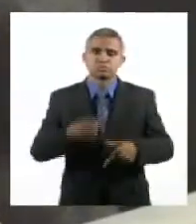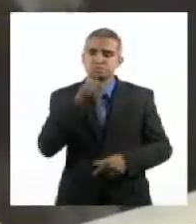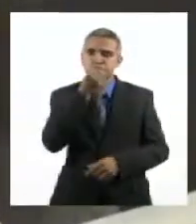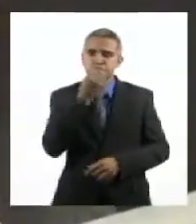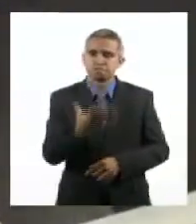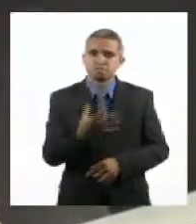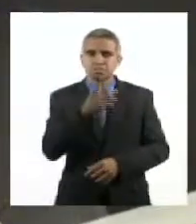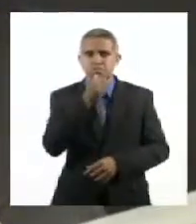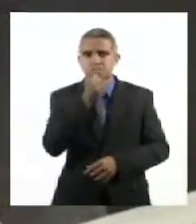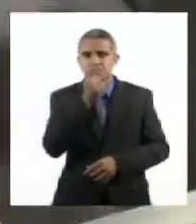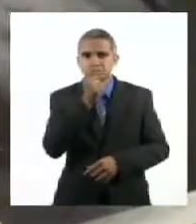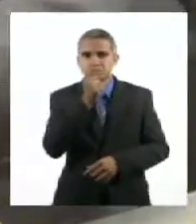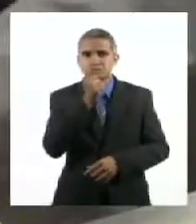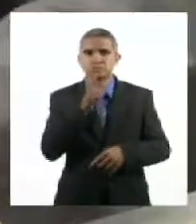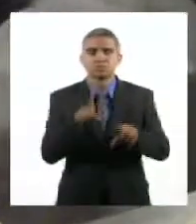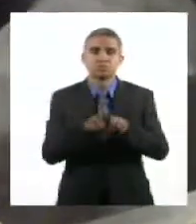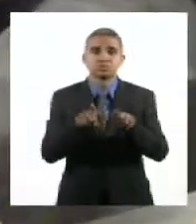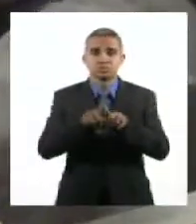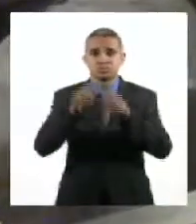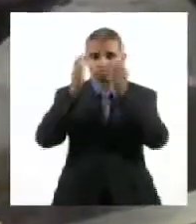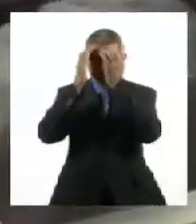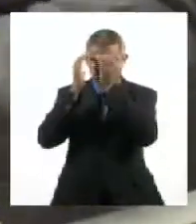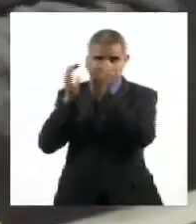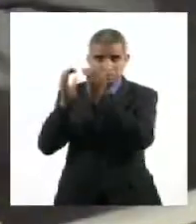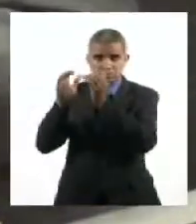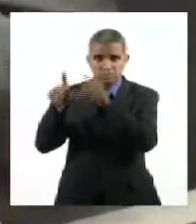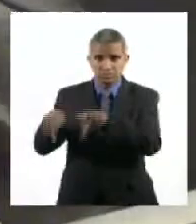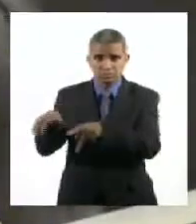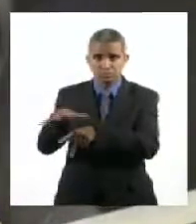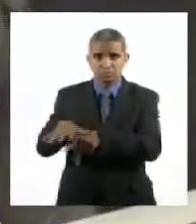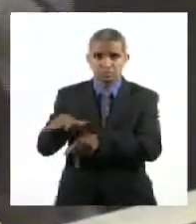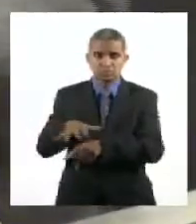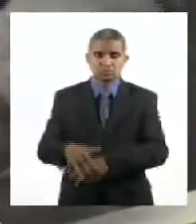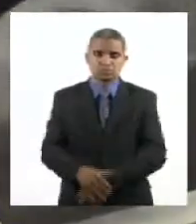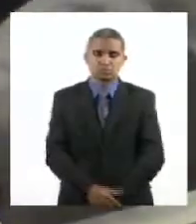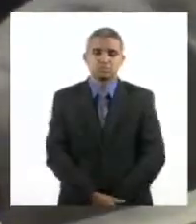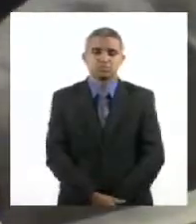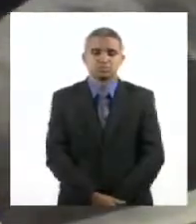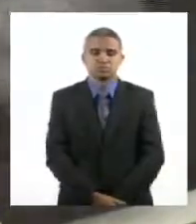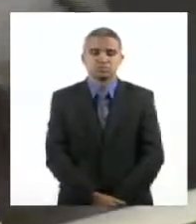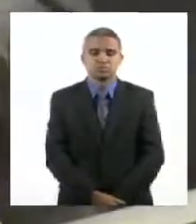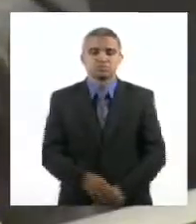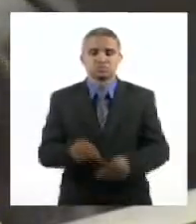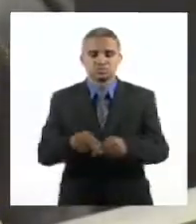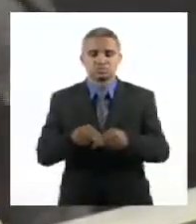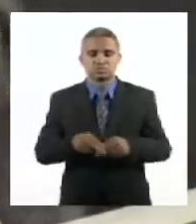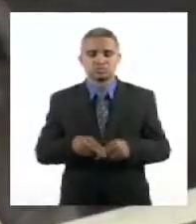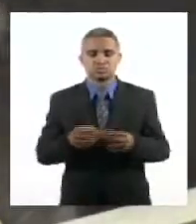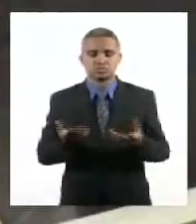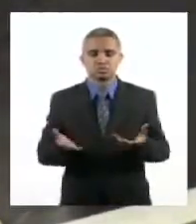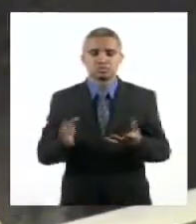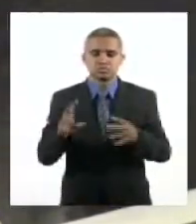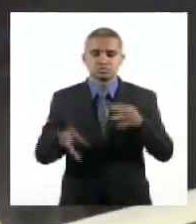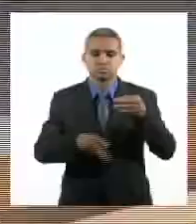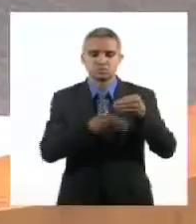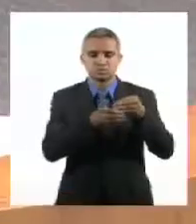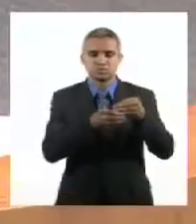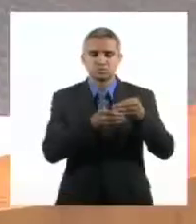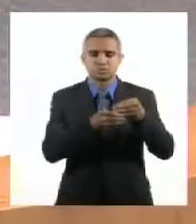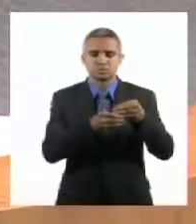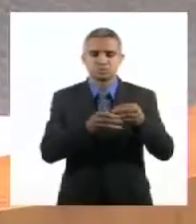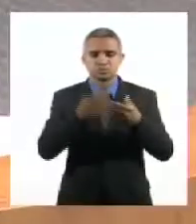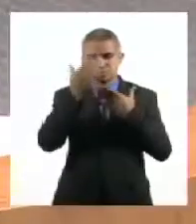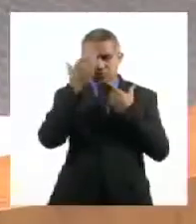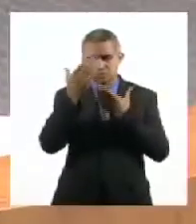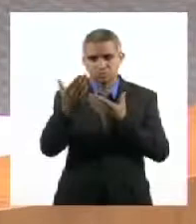qualidade e respeitando a população daquele município. Era essa o meu a parte. Obrigado. Zé Inácio,